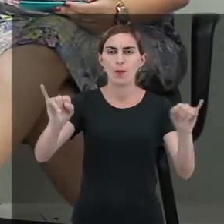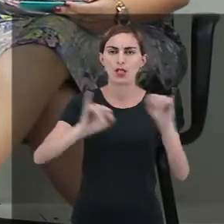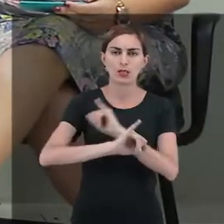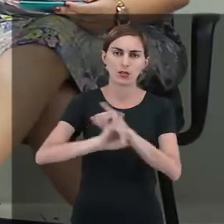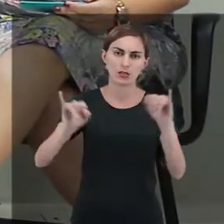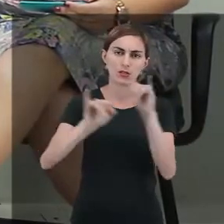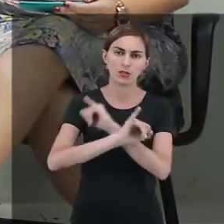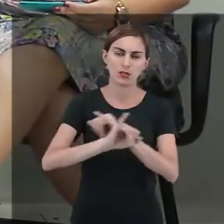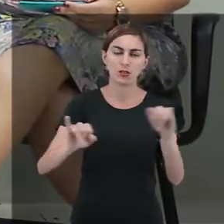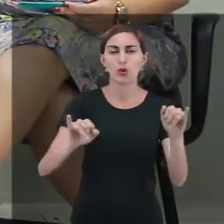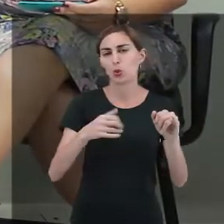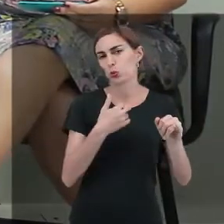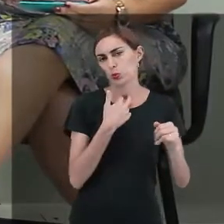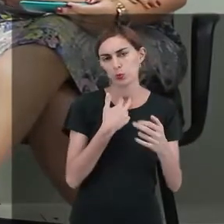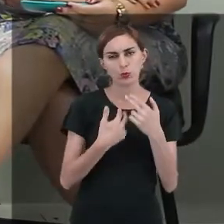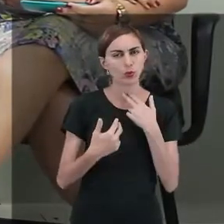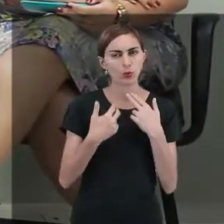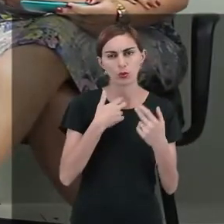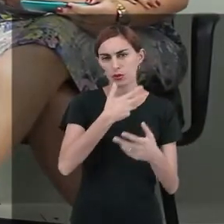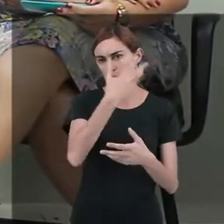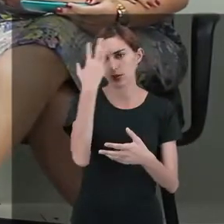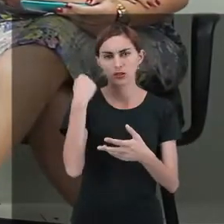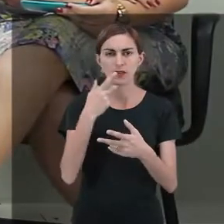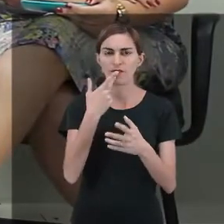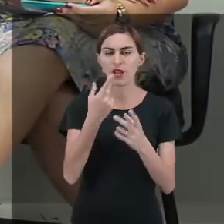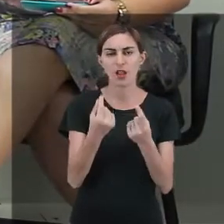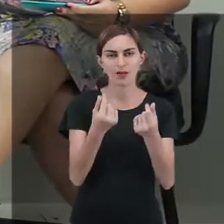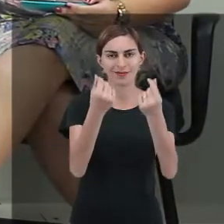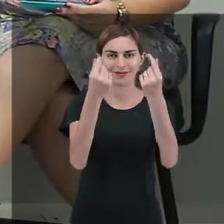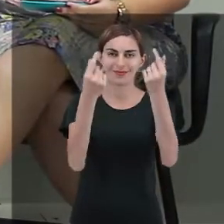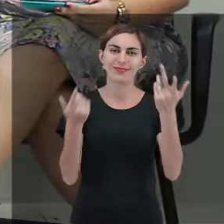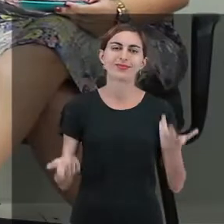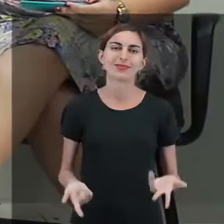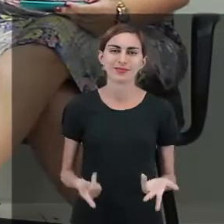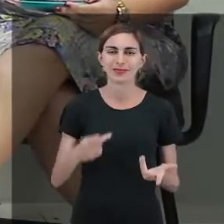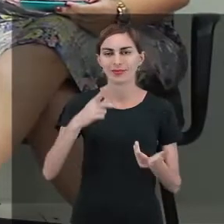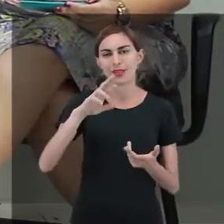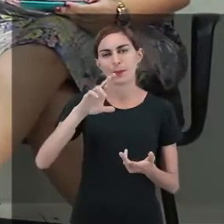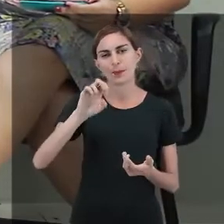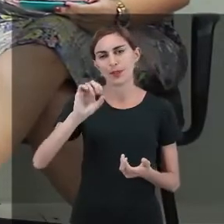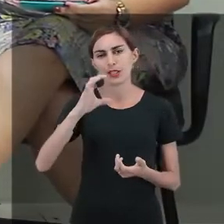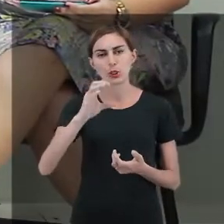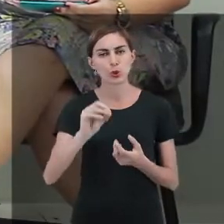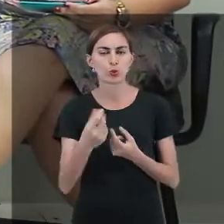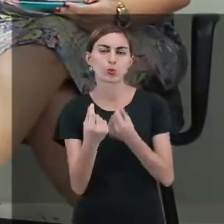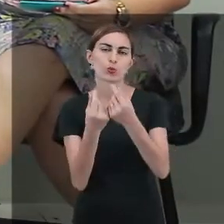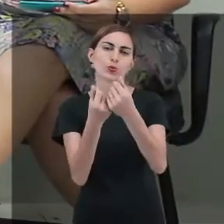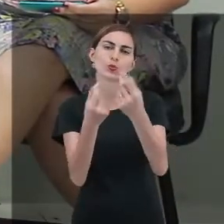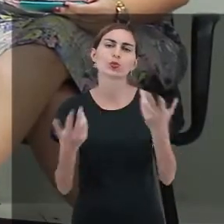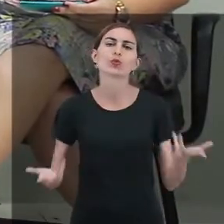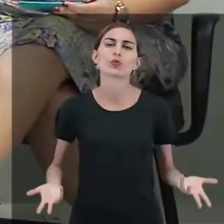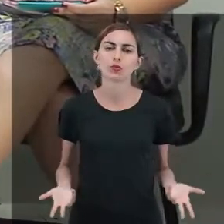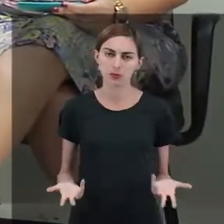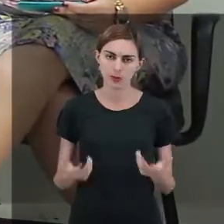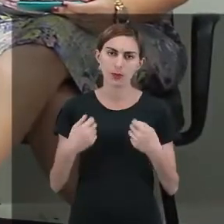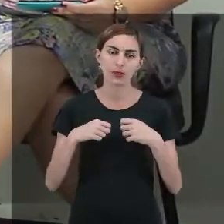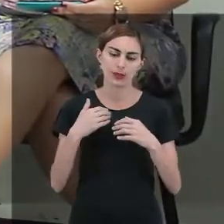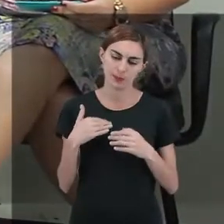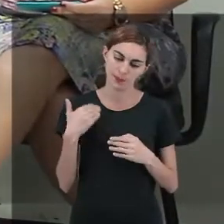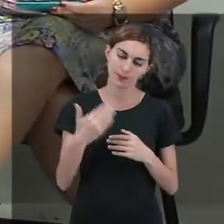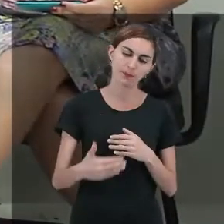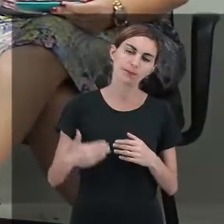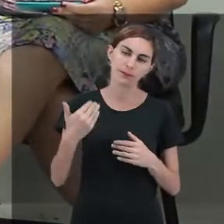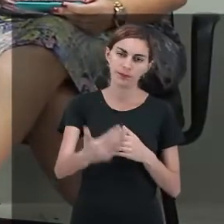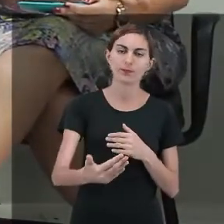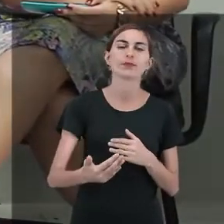informações, nós não podemos esquecer de falar de preço. Isso, né? O preço certamente ele vem acompanhando